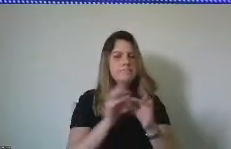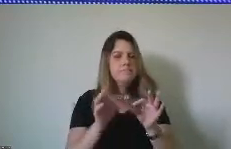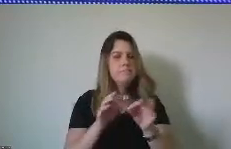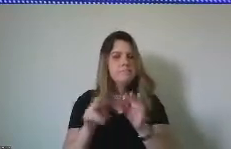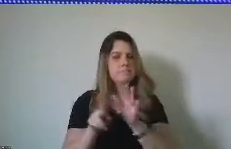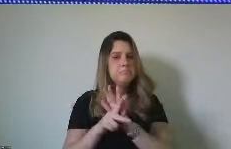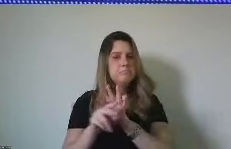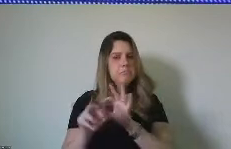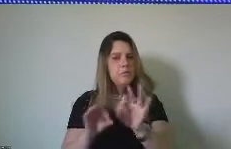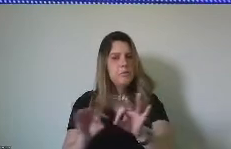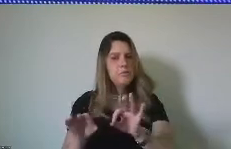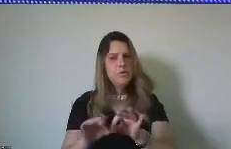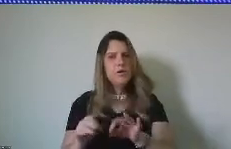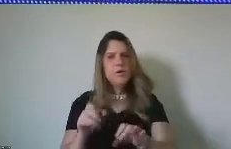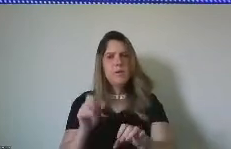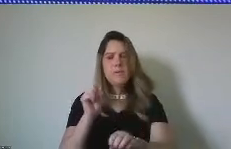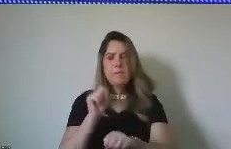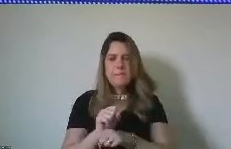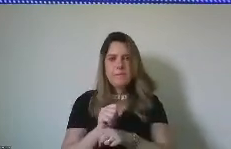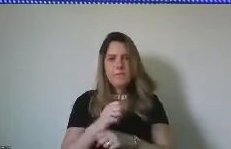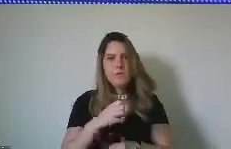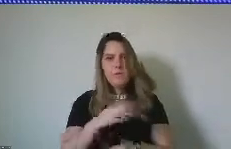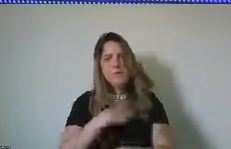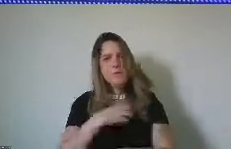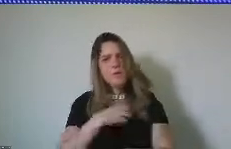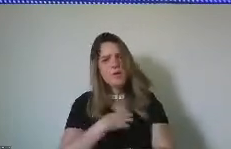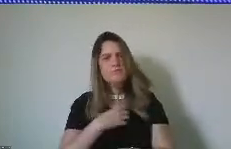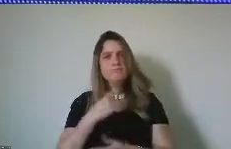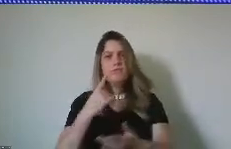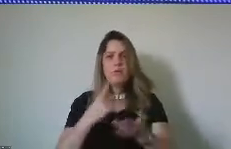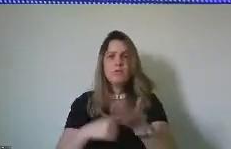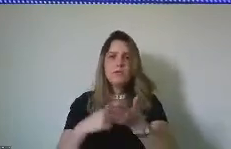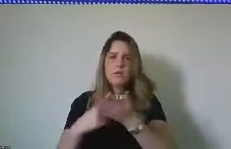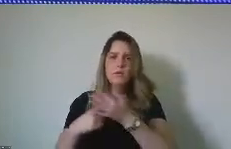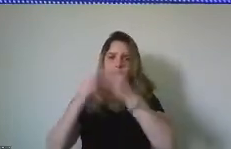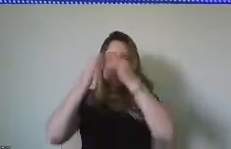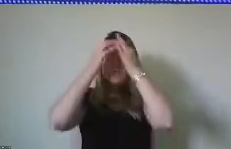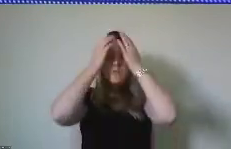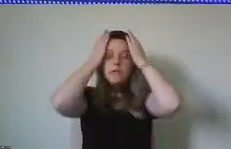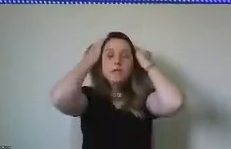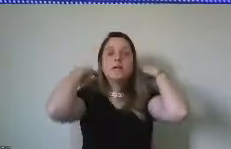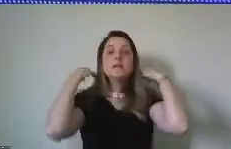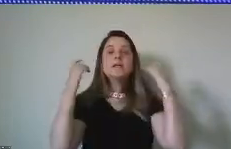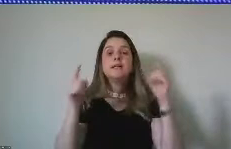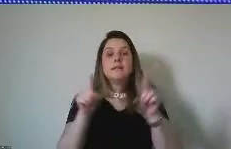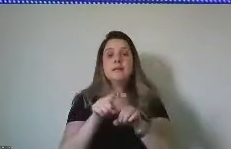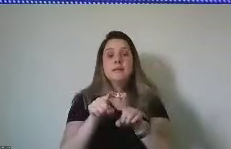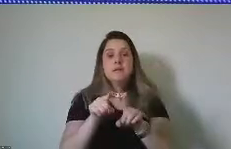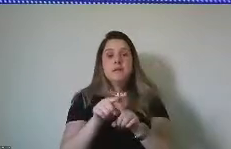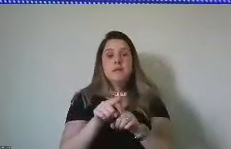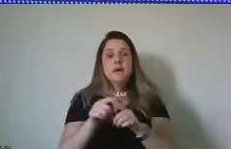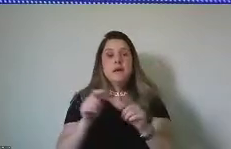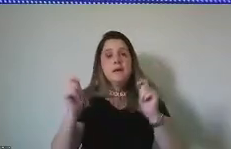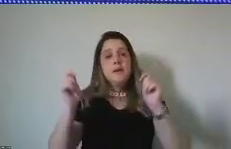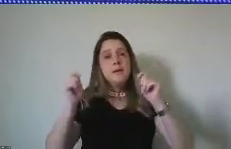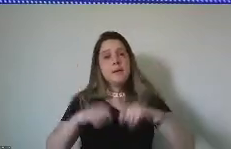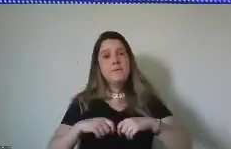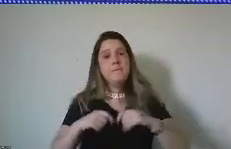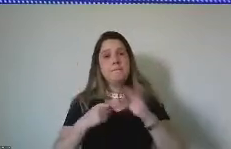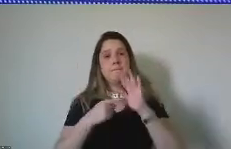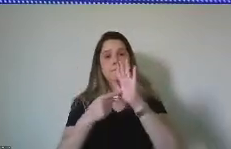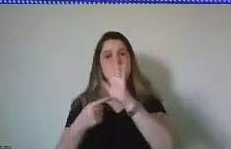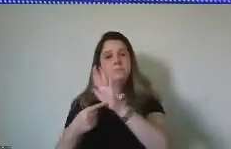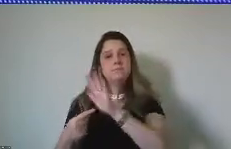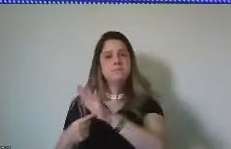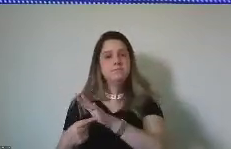aparece o tema de mundo tá contratual e isso é a sempre essa transmissão tá